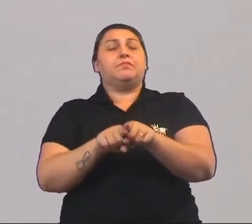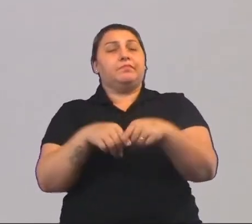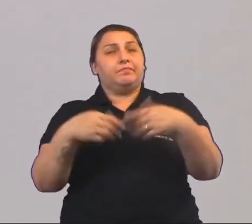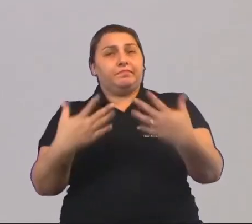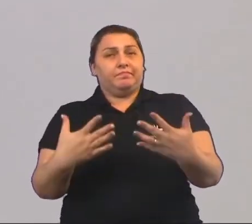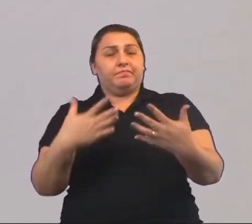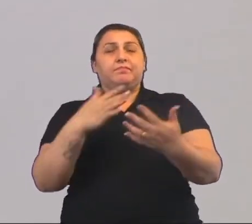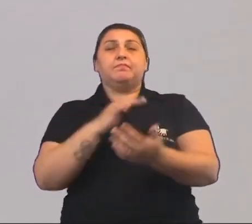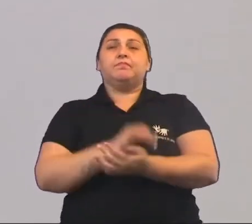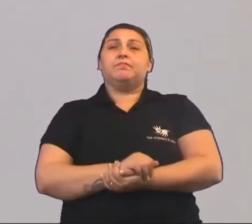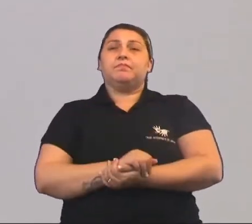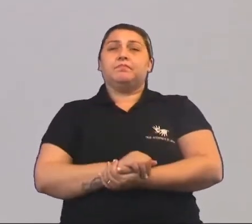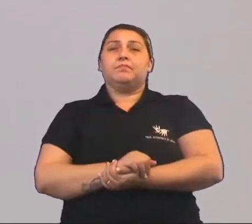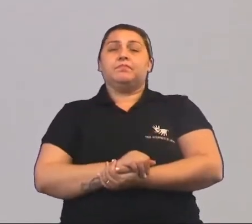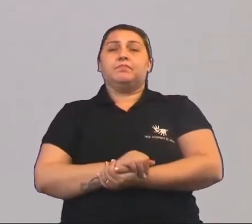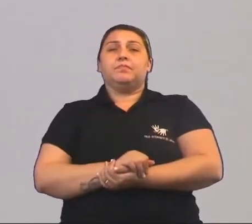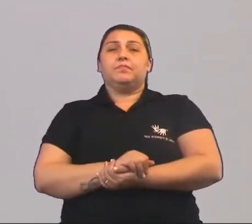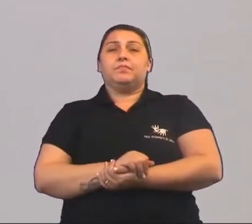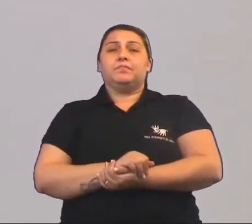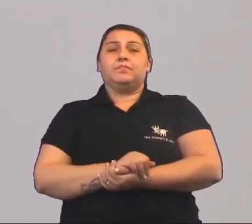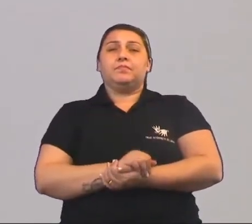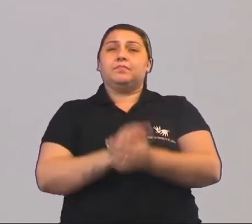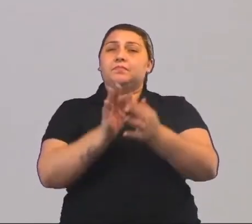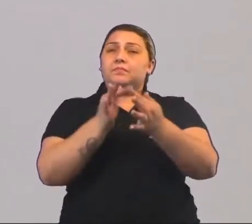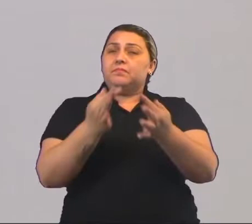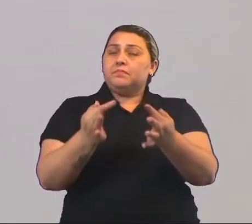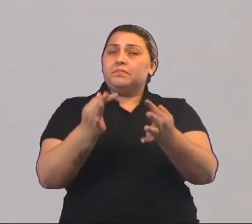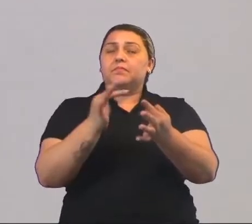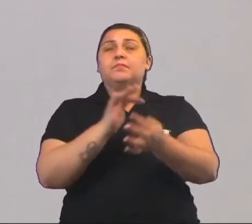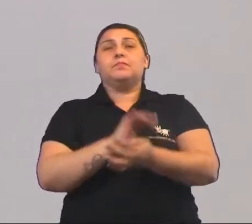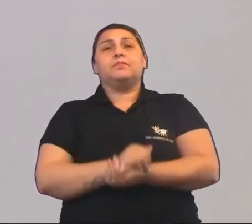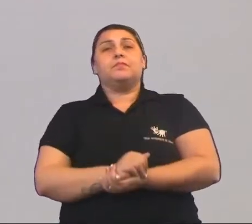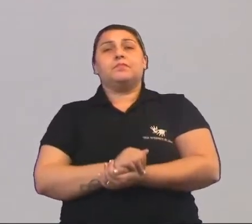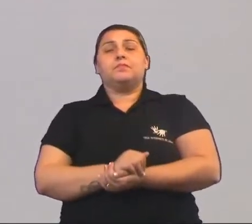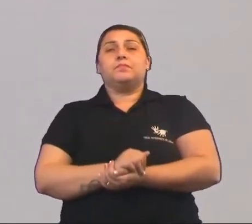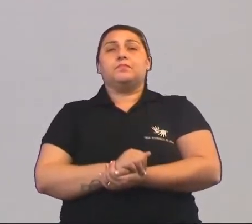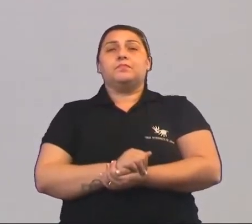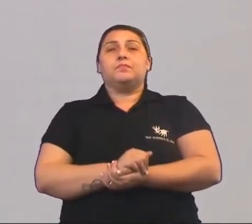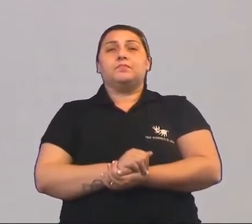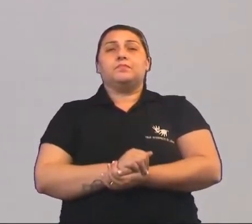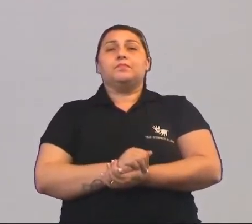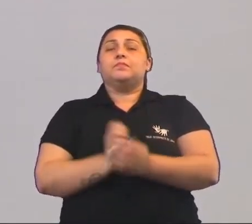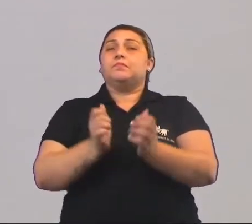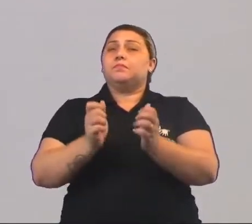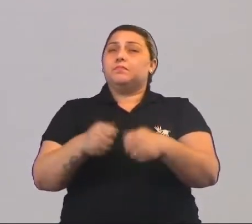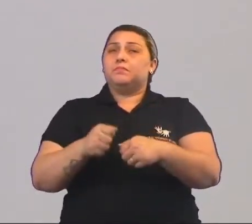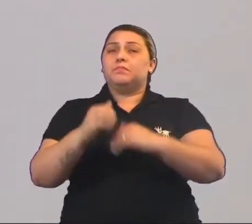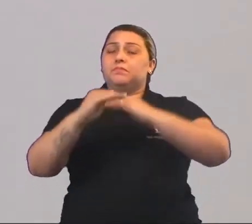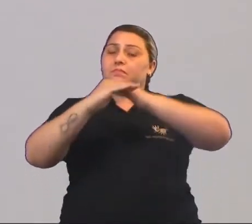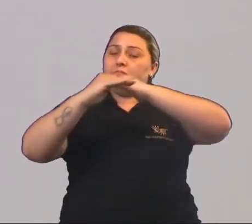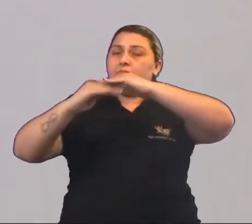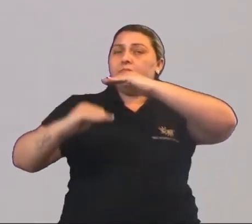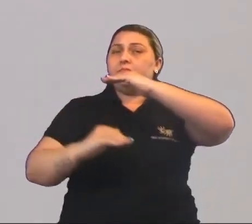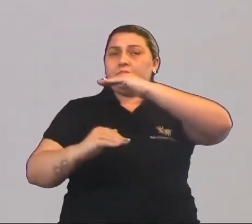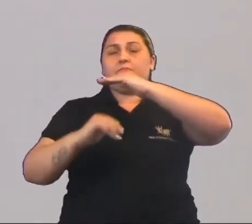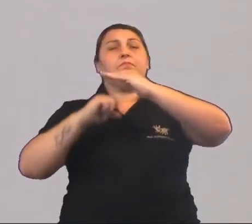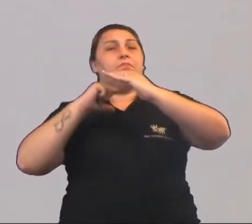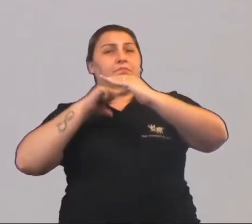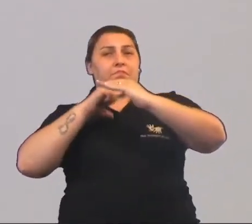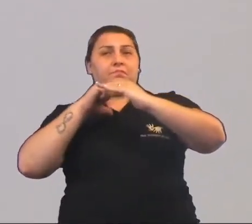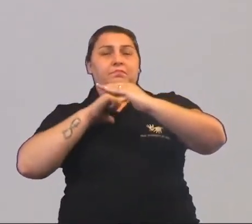antagonismos, ou, afirmando de uma forma mais singular, permeado por essa condição de desigualdade